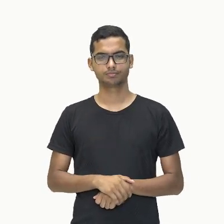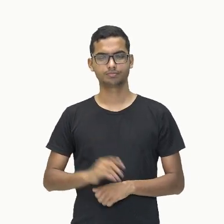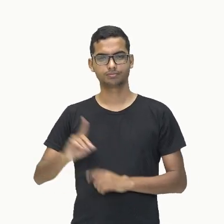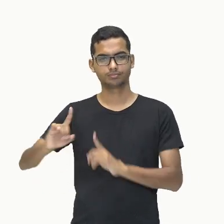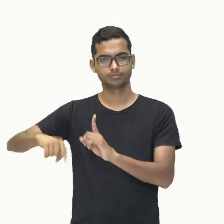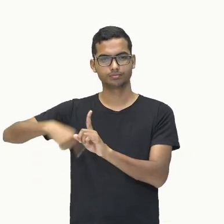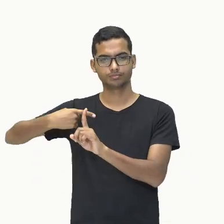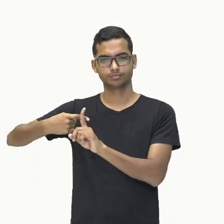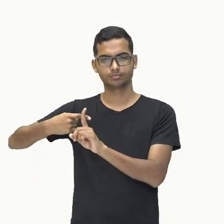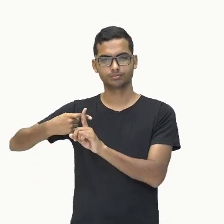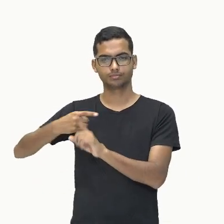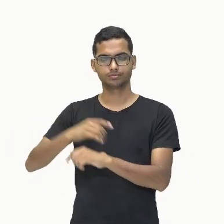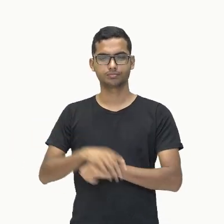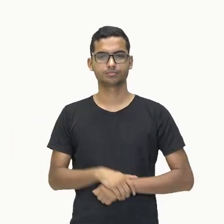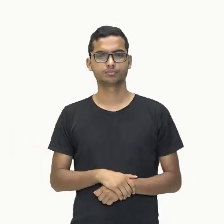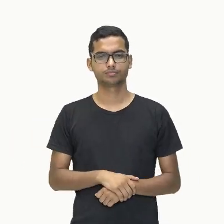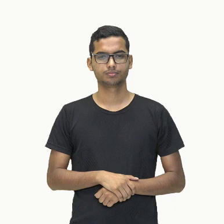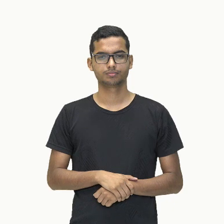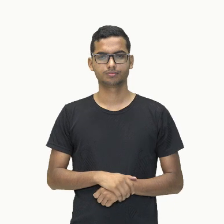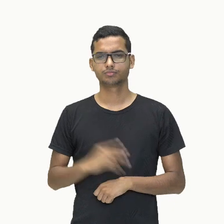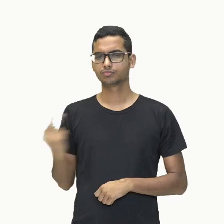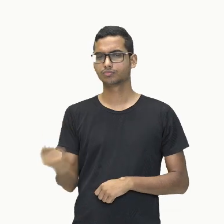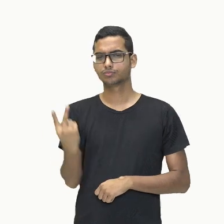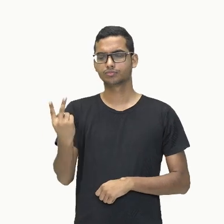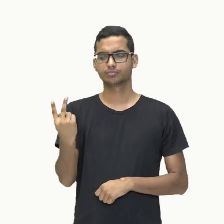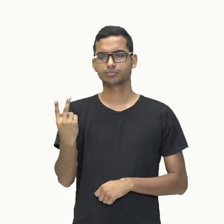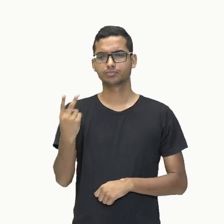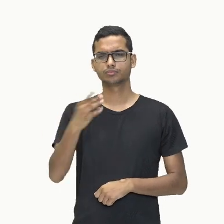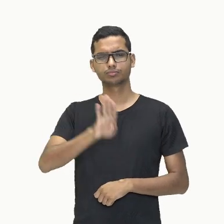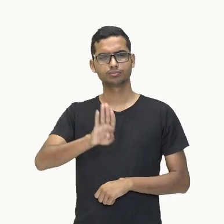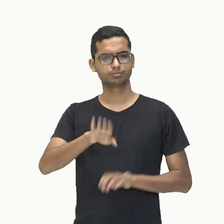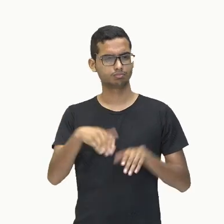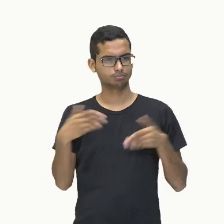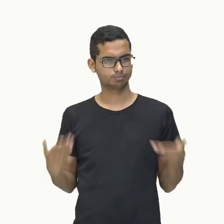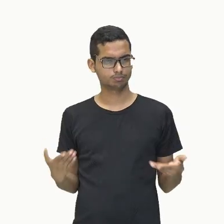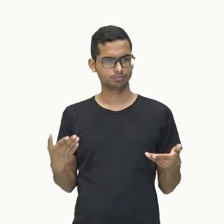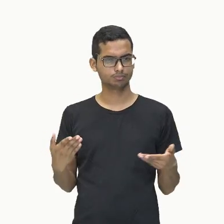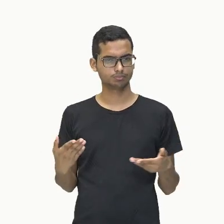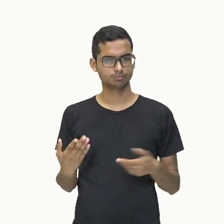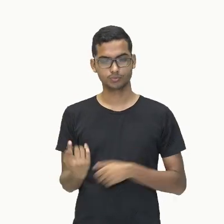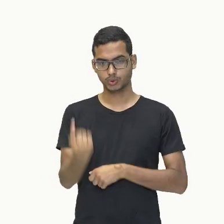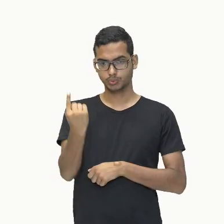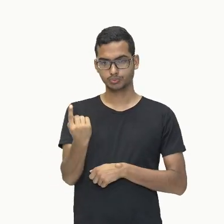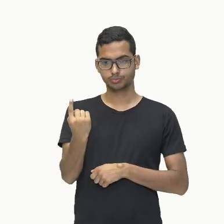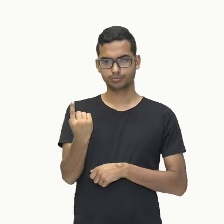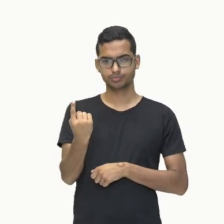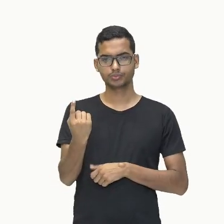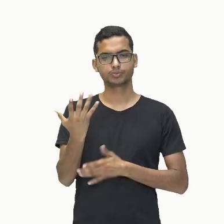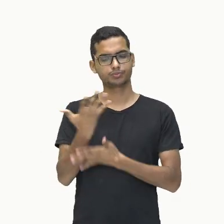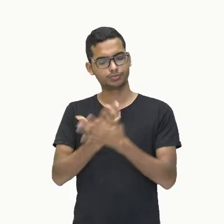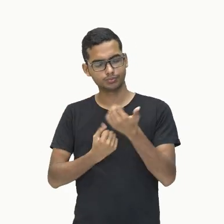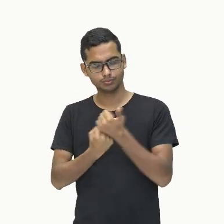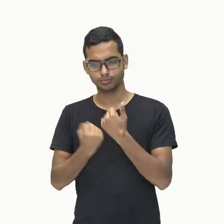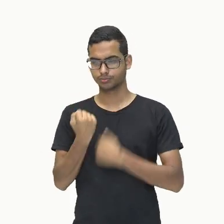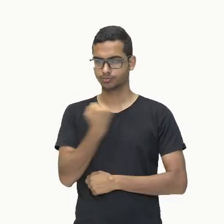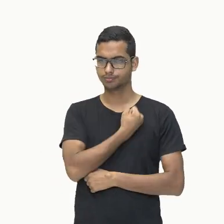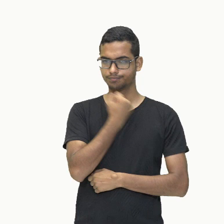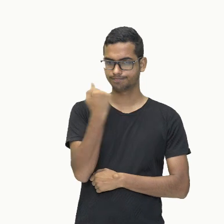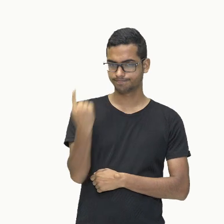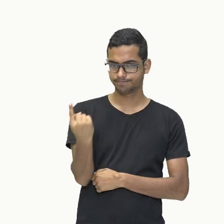Mais, qual é o valor de B? Tá aqui ele, ó, é o 1. Então,